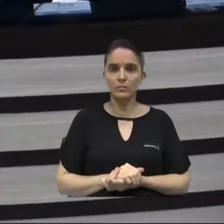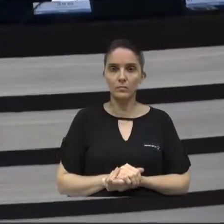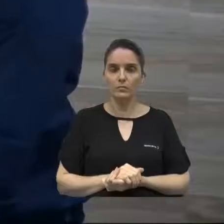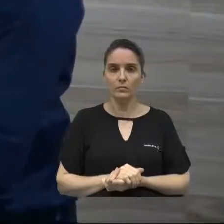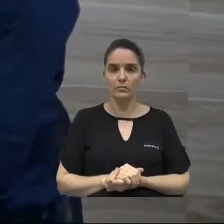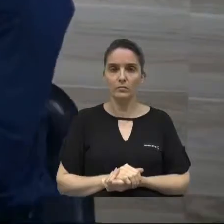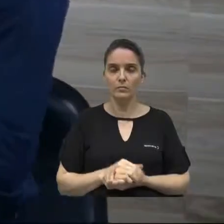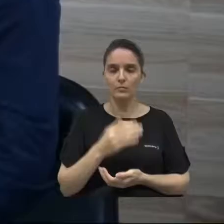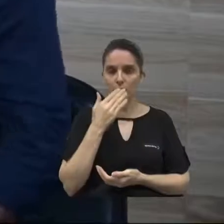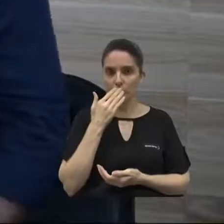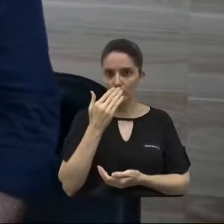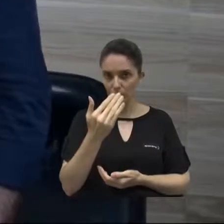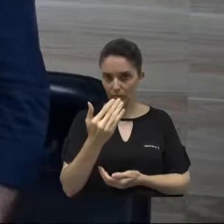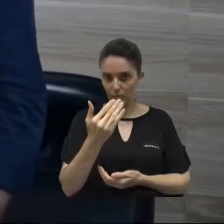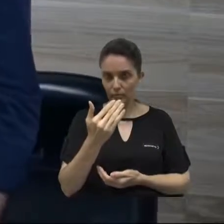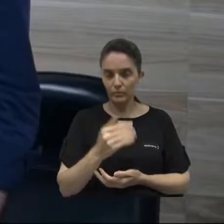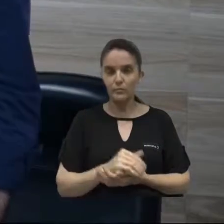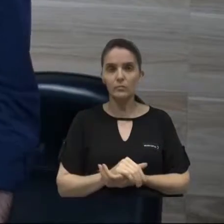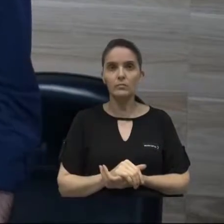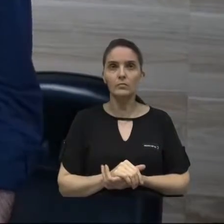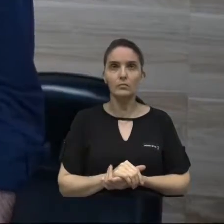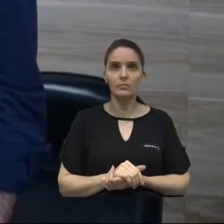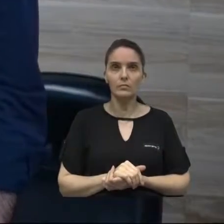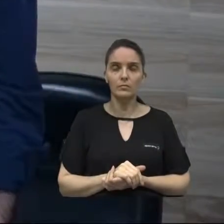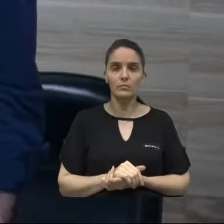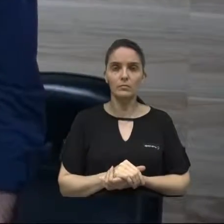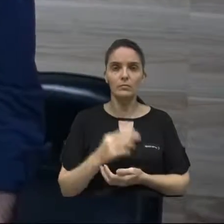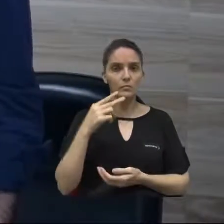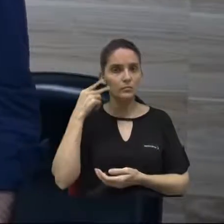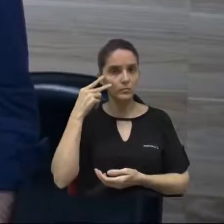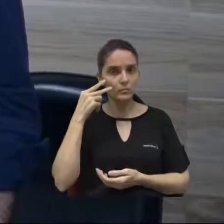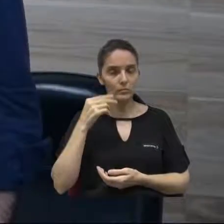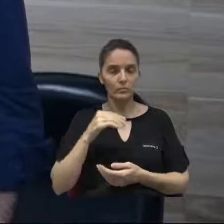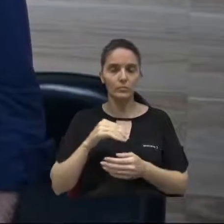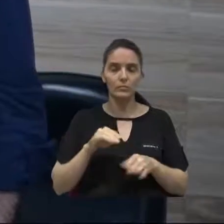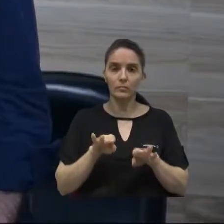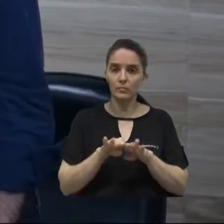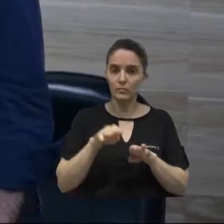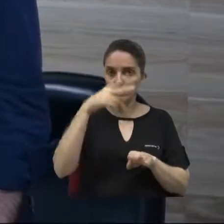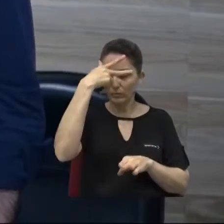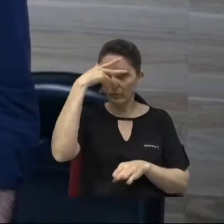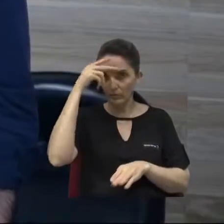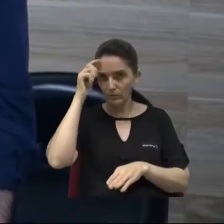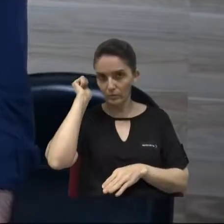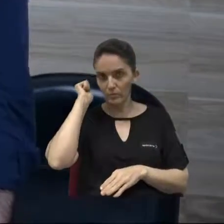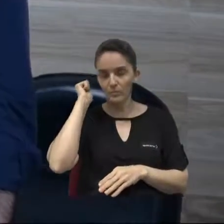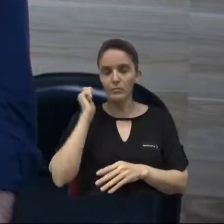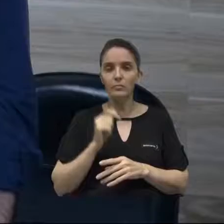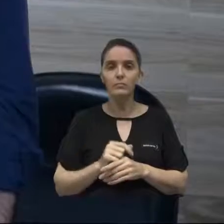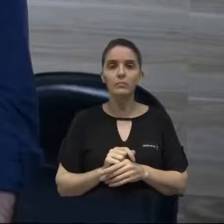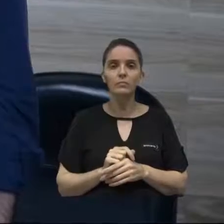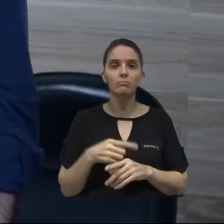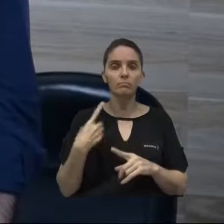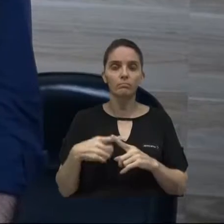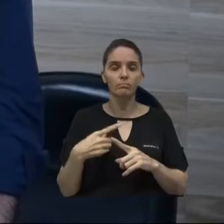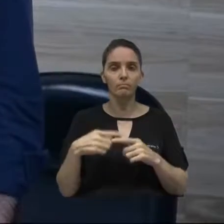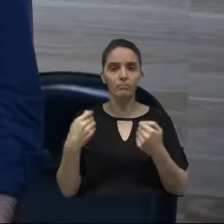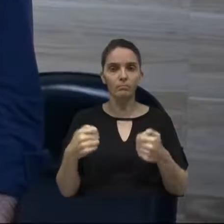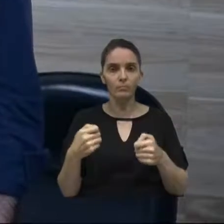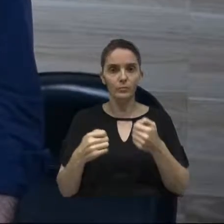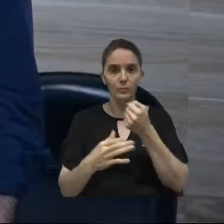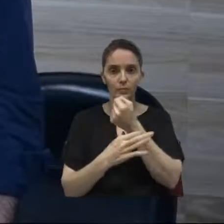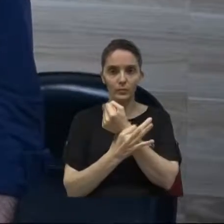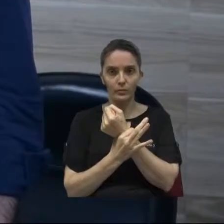o apelo aos senhores e principalmente ao Executivo em relação à segurança dos